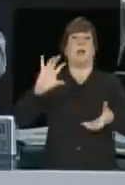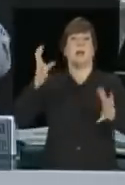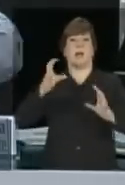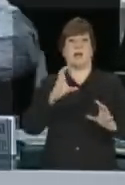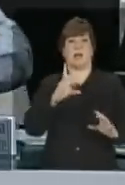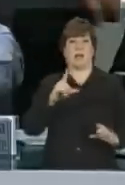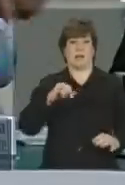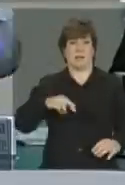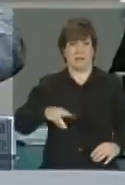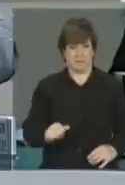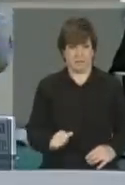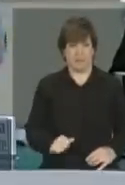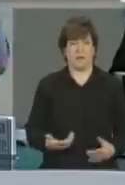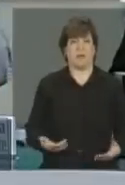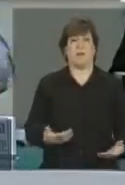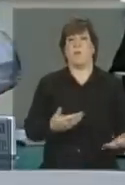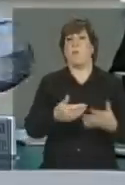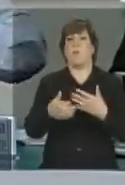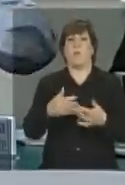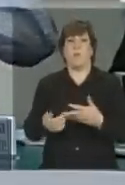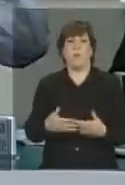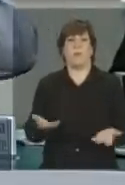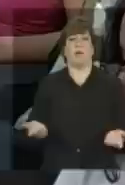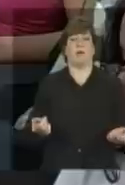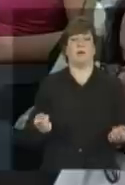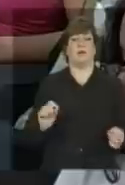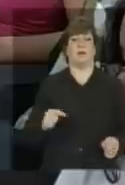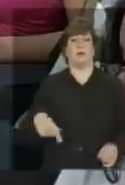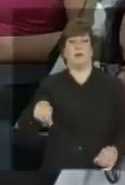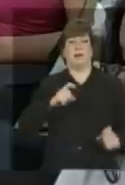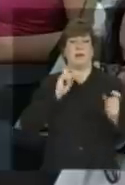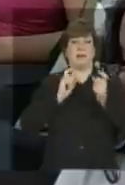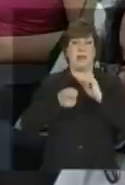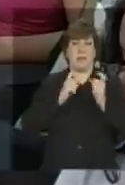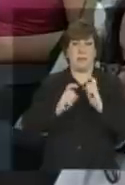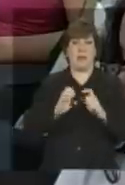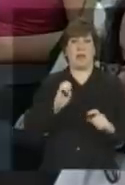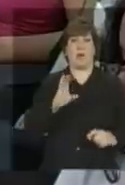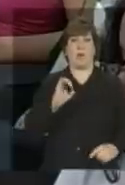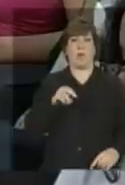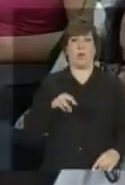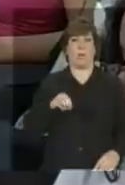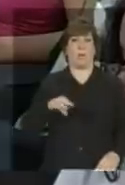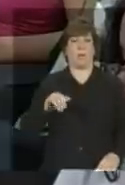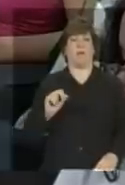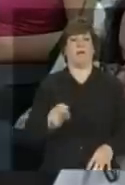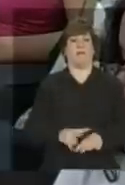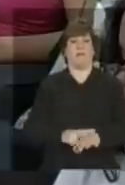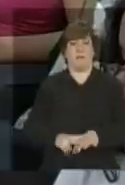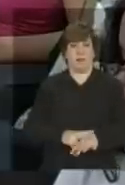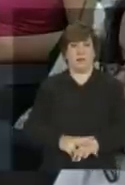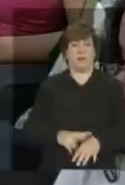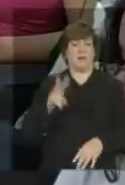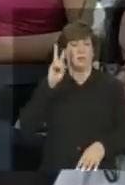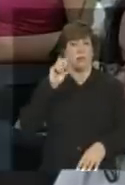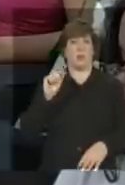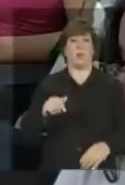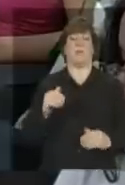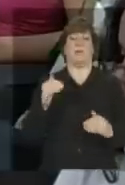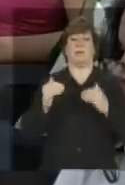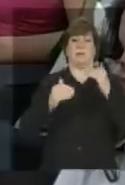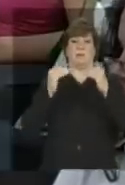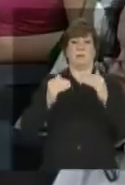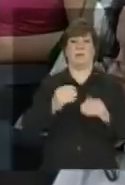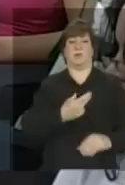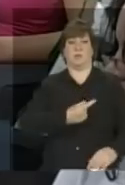que seja o debate sobre economia verde, qualquer que seja o avanço ou não sobre a questão da agenda do desenvolvimento sustentável, clima é